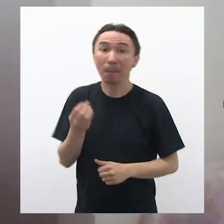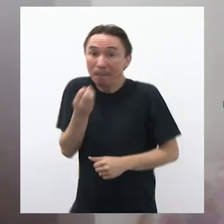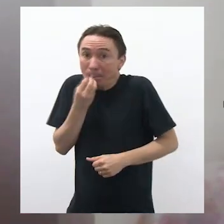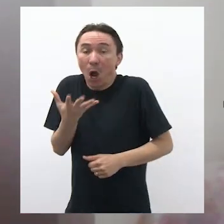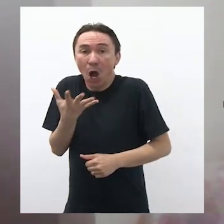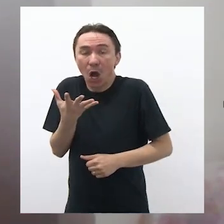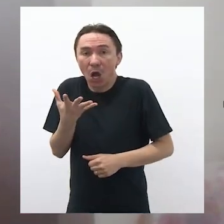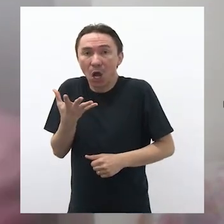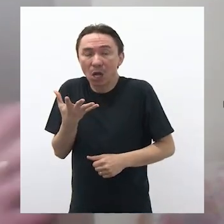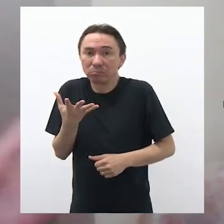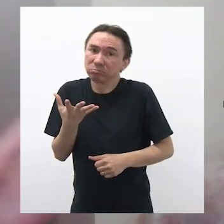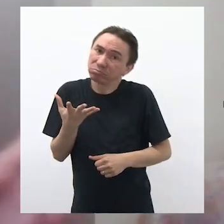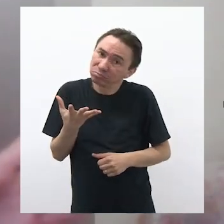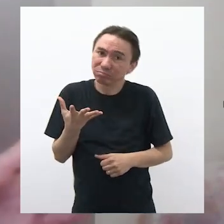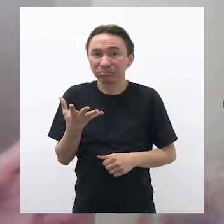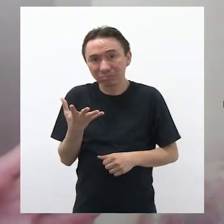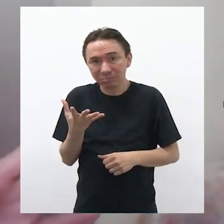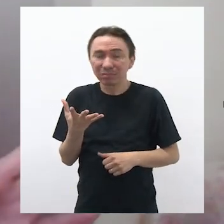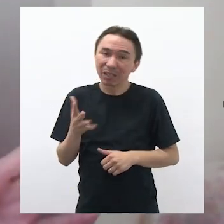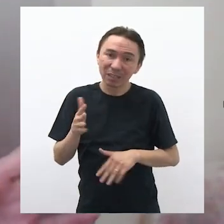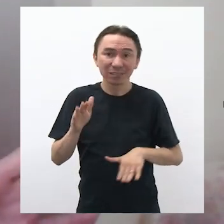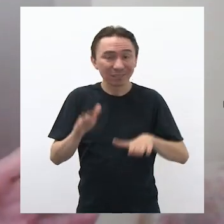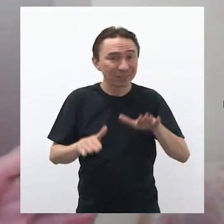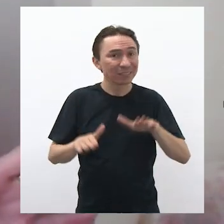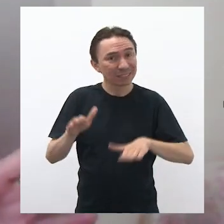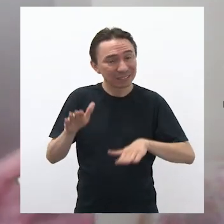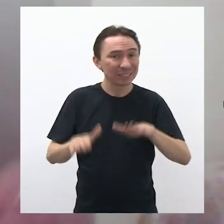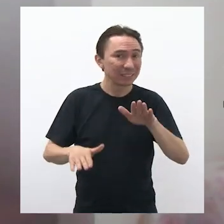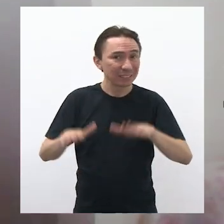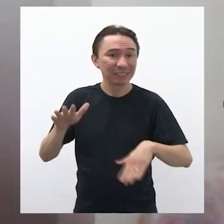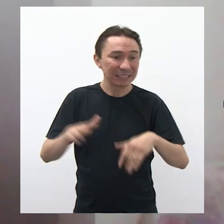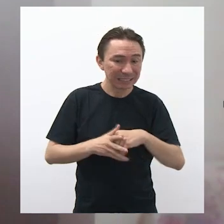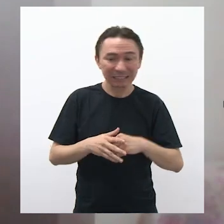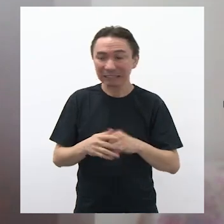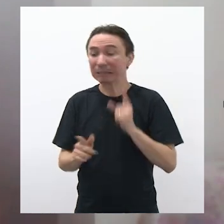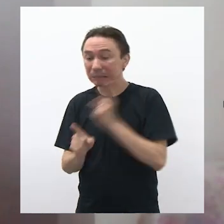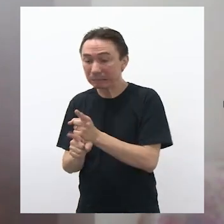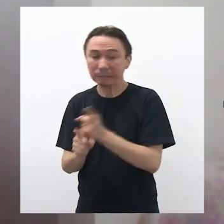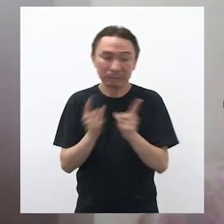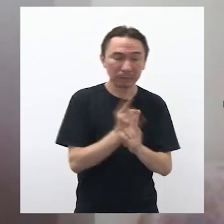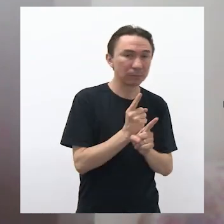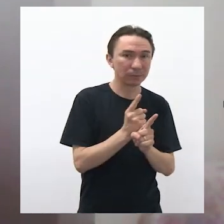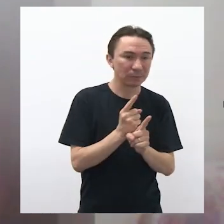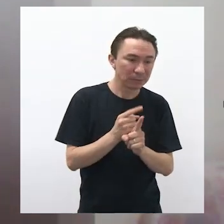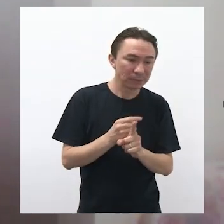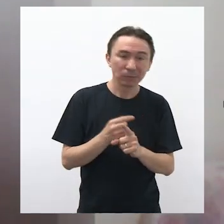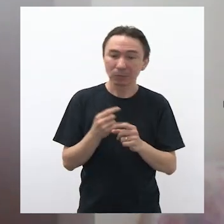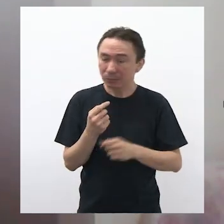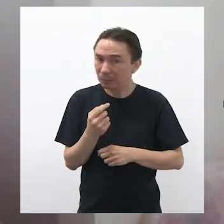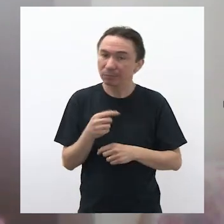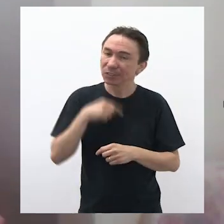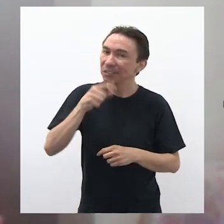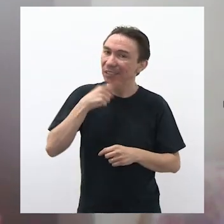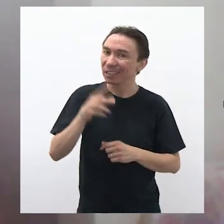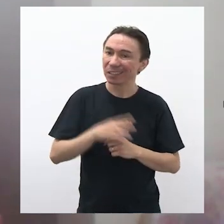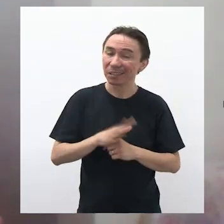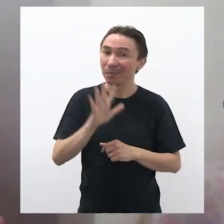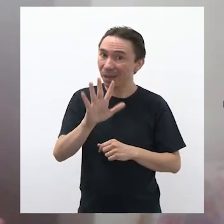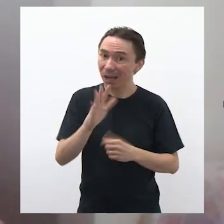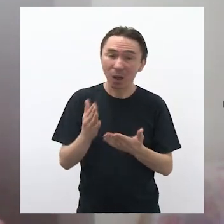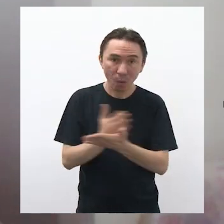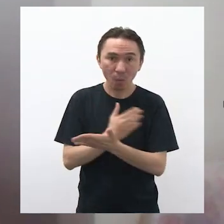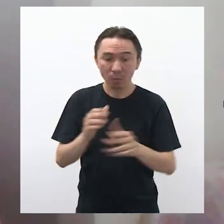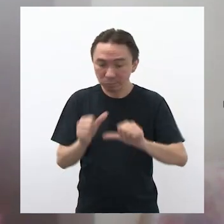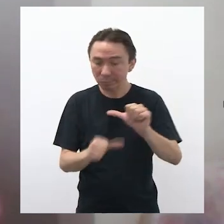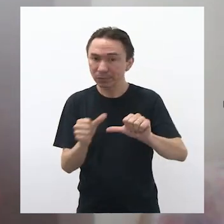pode considerar. Algumas talvez não, a gente não encontre esses dois lados. E tá tudo bem. Então, estou dizendo que algumas a gente vai conseguir encontrar